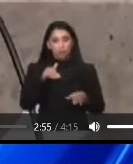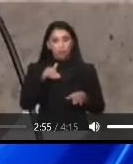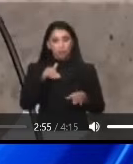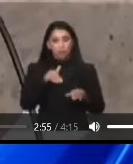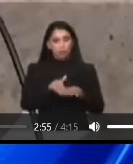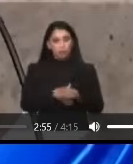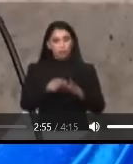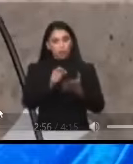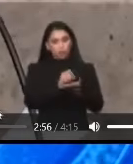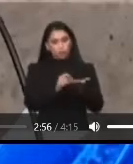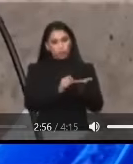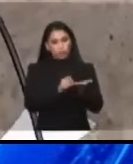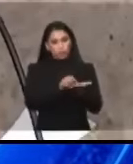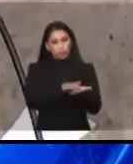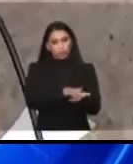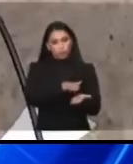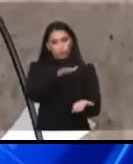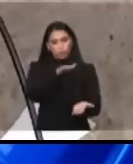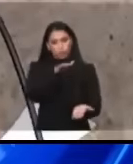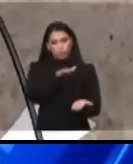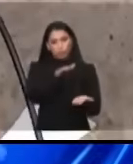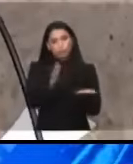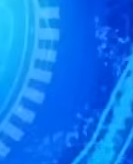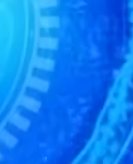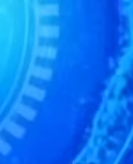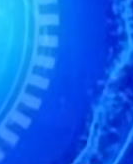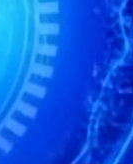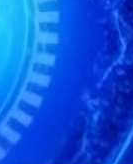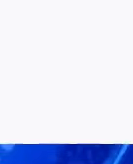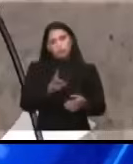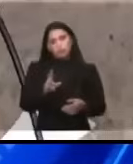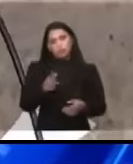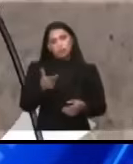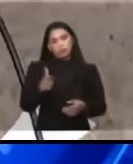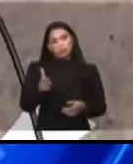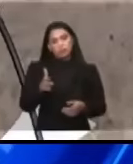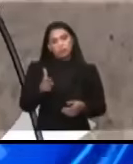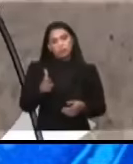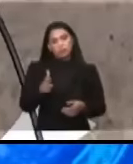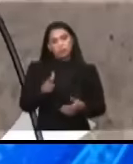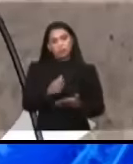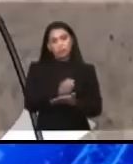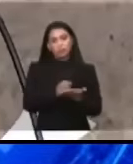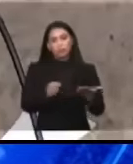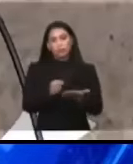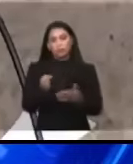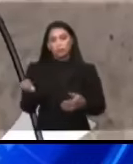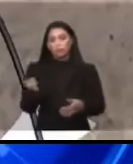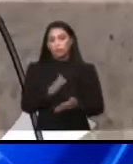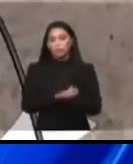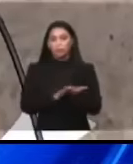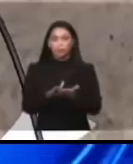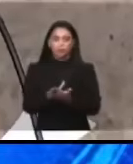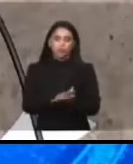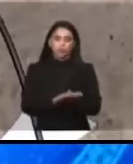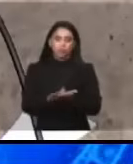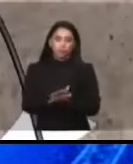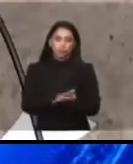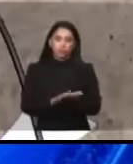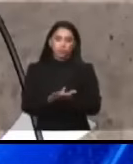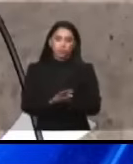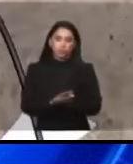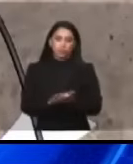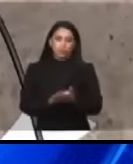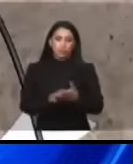gente. Eu vou juntar aos autos, mas que também não tem nenhum argumento ou fundamento novo que mereça